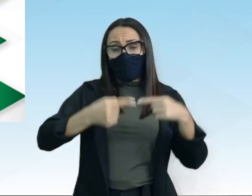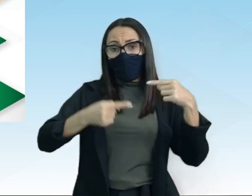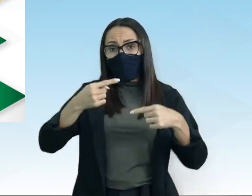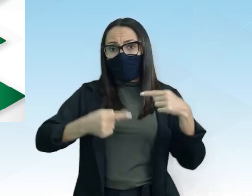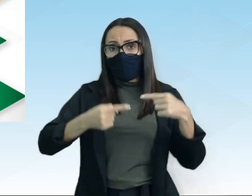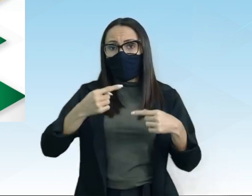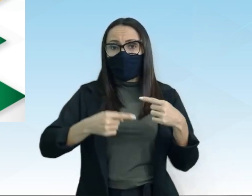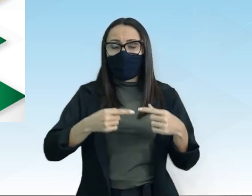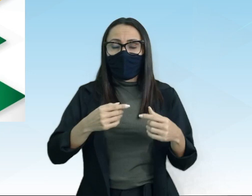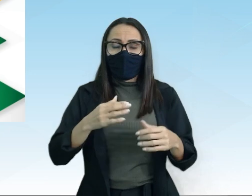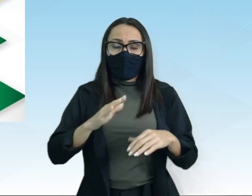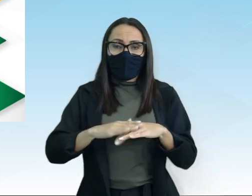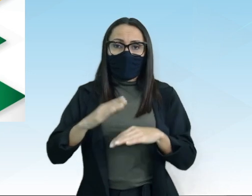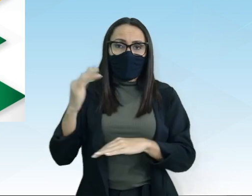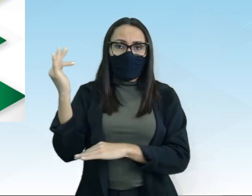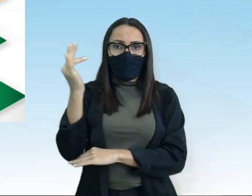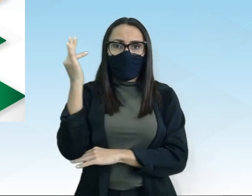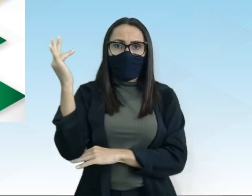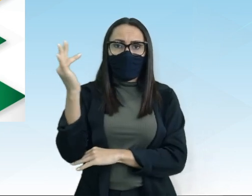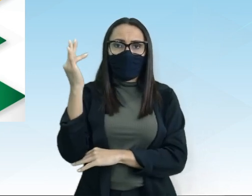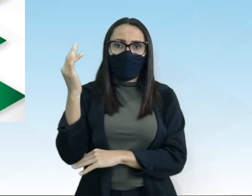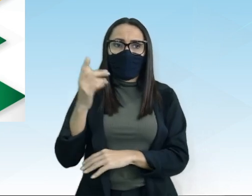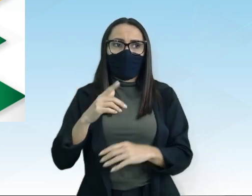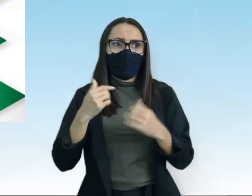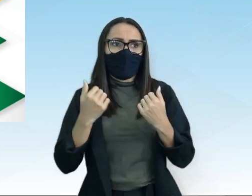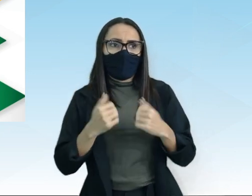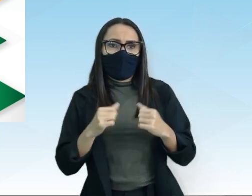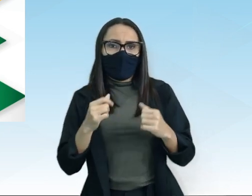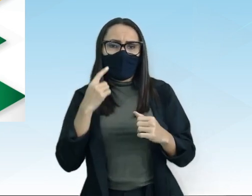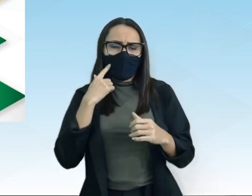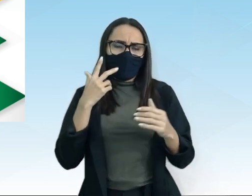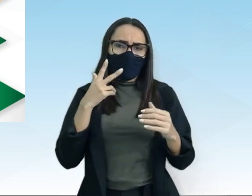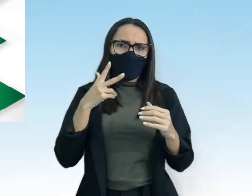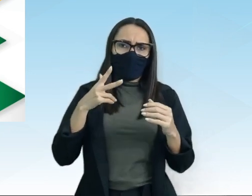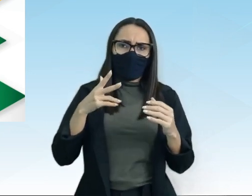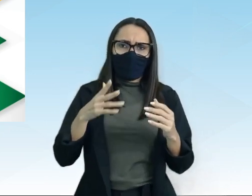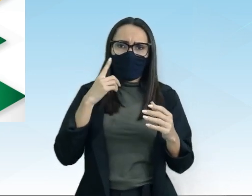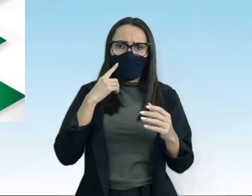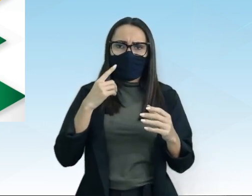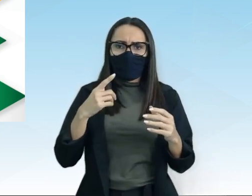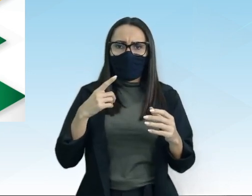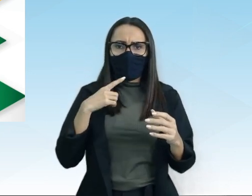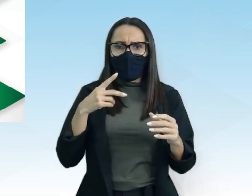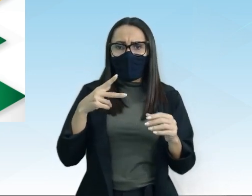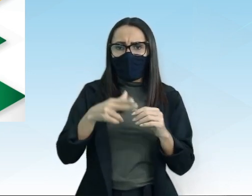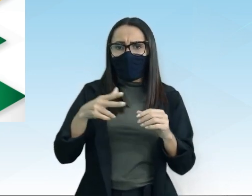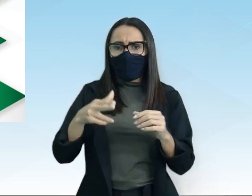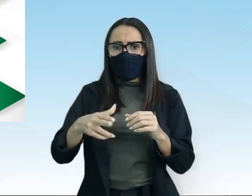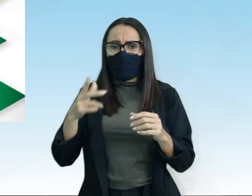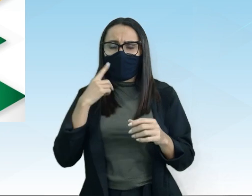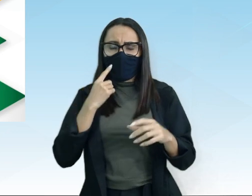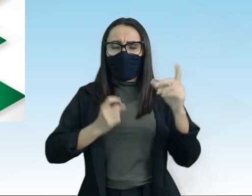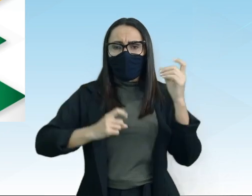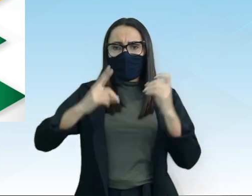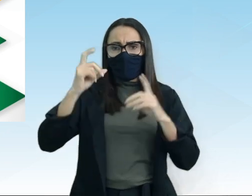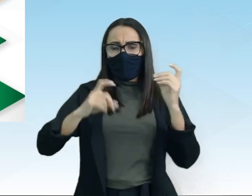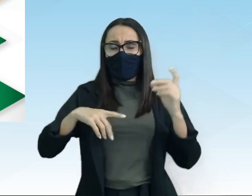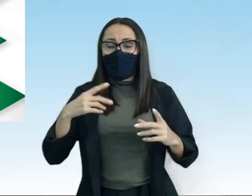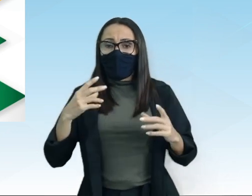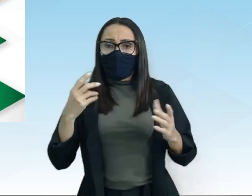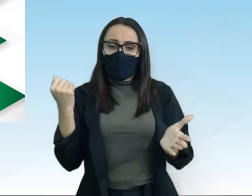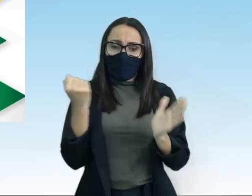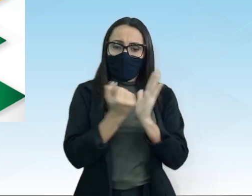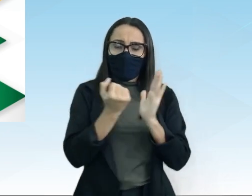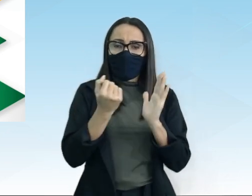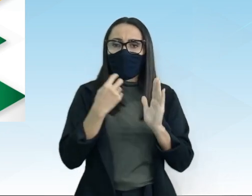mais formais, em que muitas vezes é preciso a gente cortar determinadas expressões que marcam a